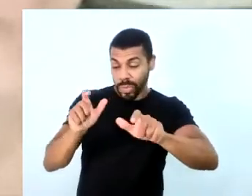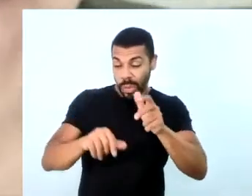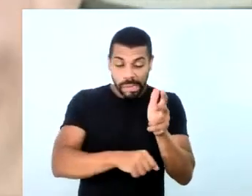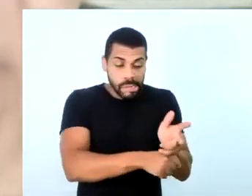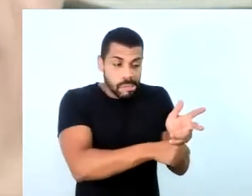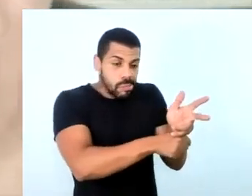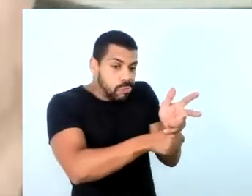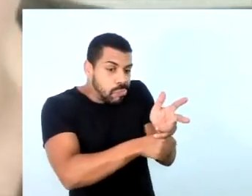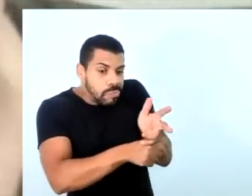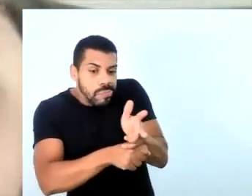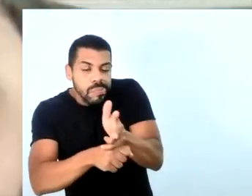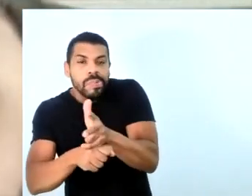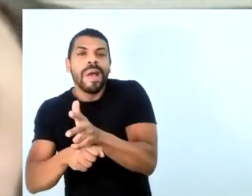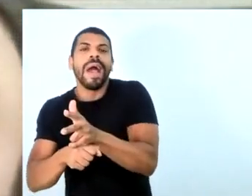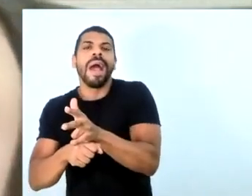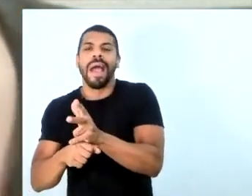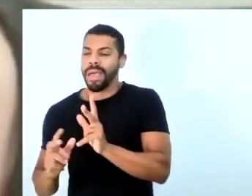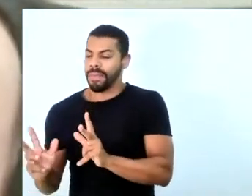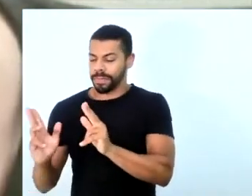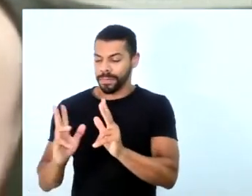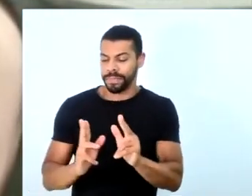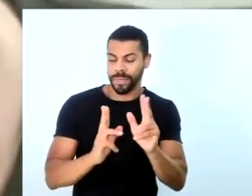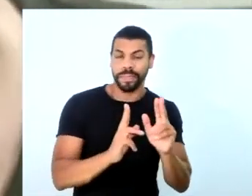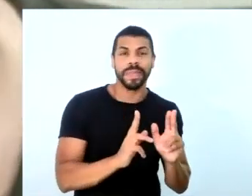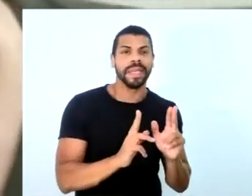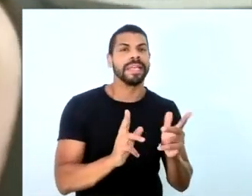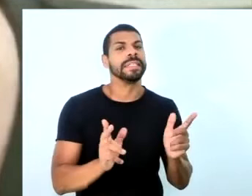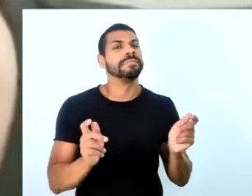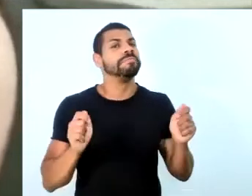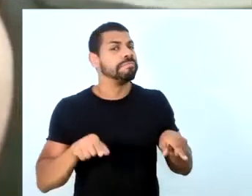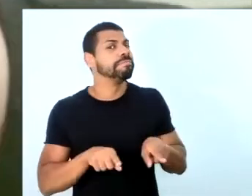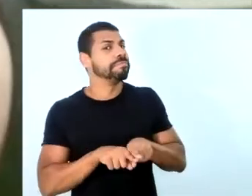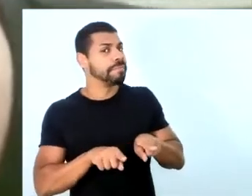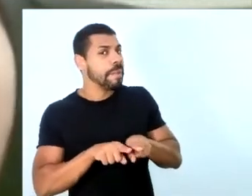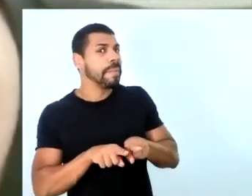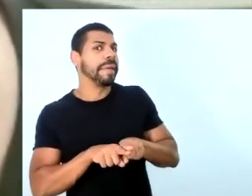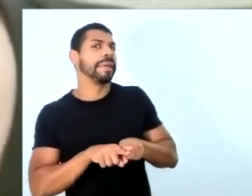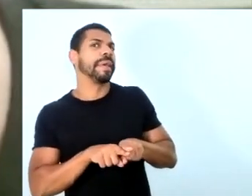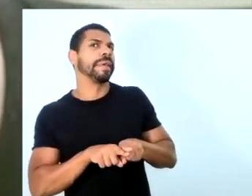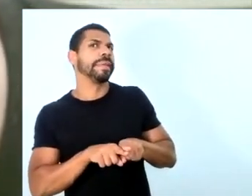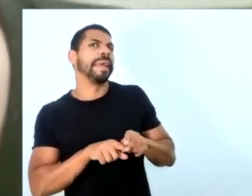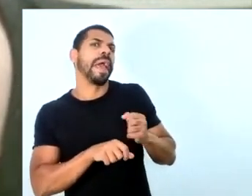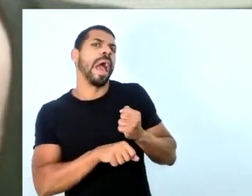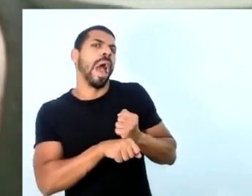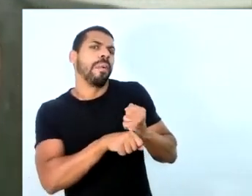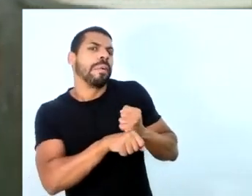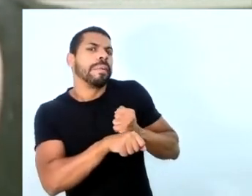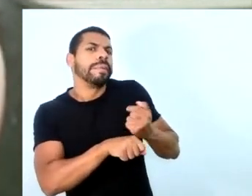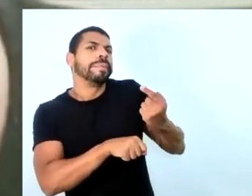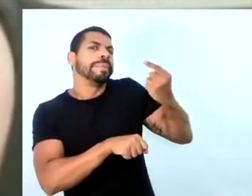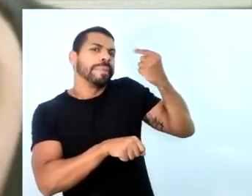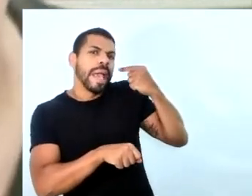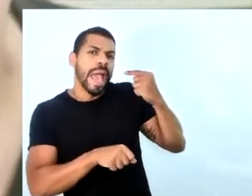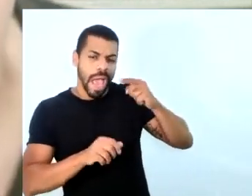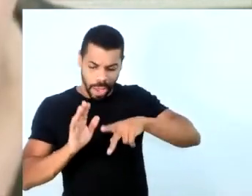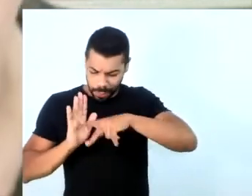e, teoricamente, a montagem e a edição é em outro. Mas também tem, há alguns anos aí, tem alguns projetos de fazer a montagem paralelamente